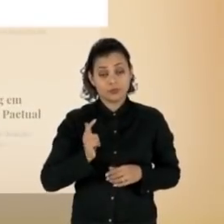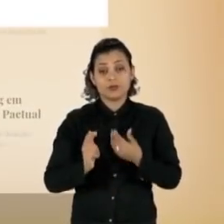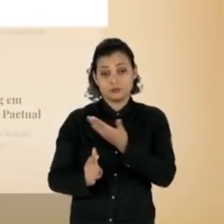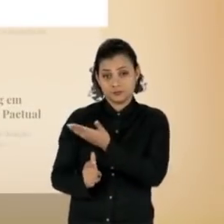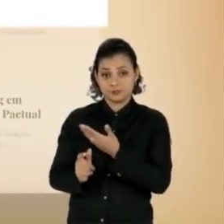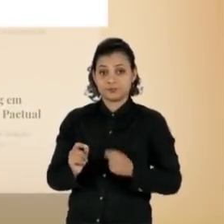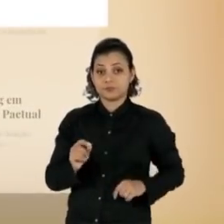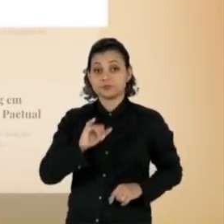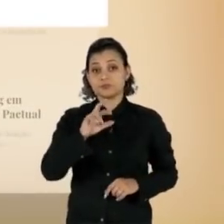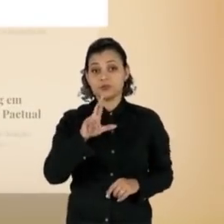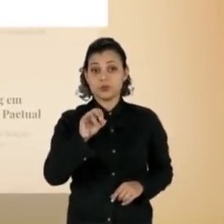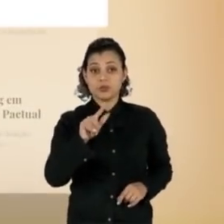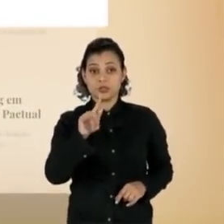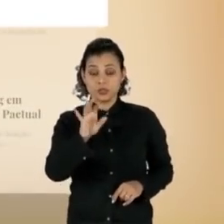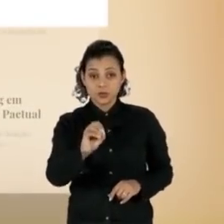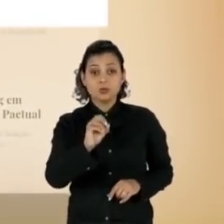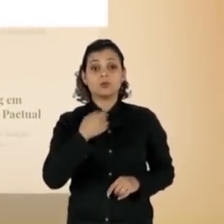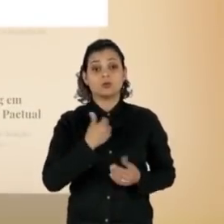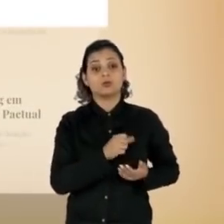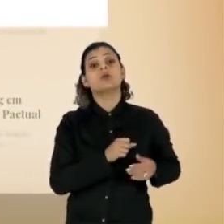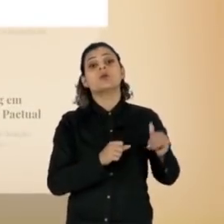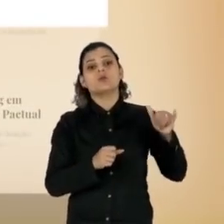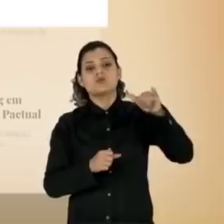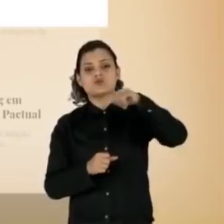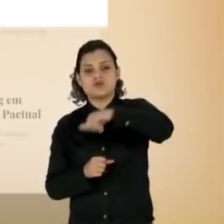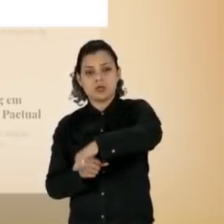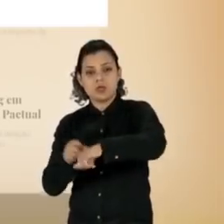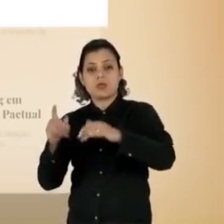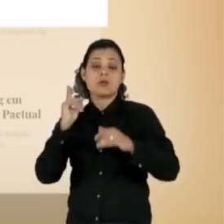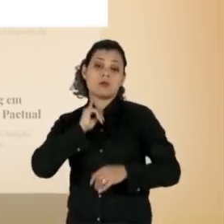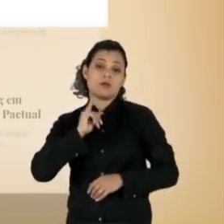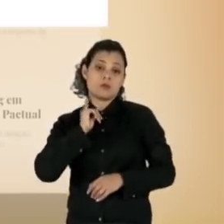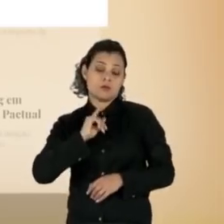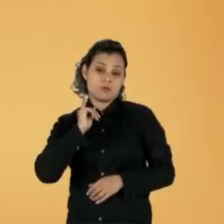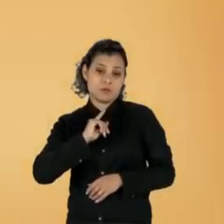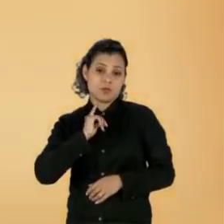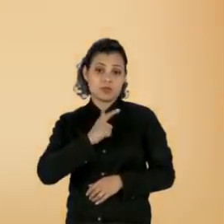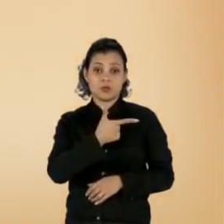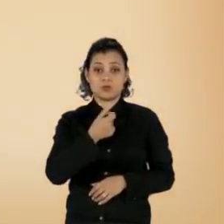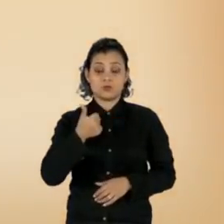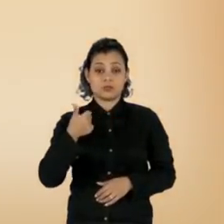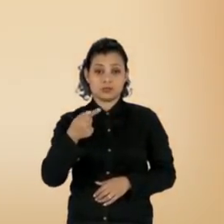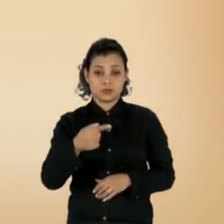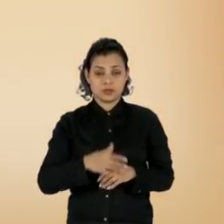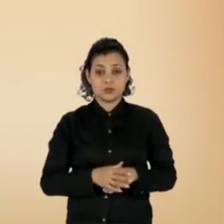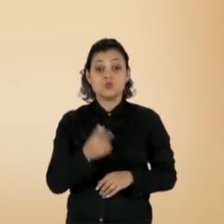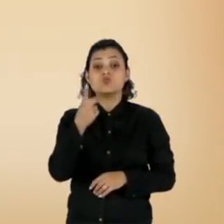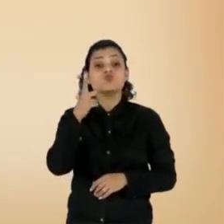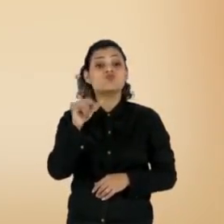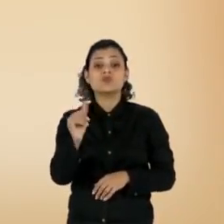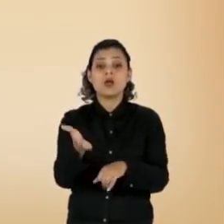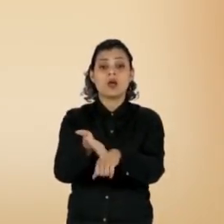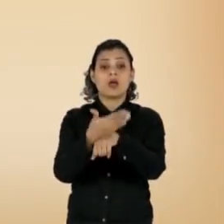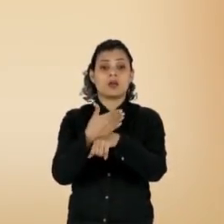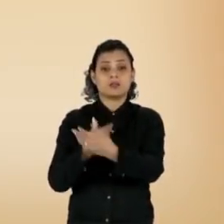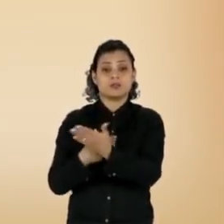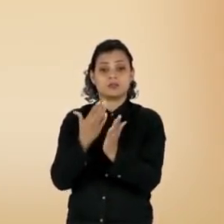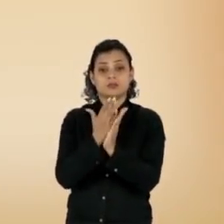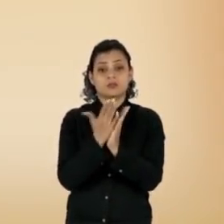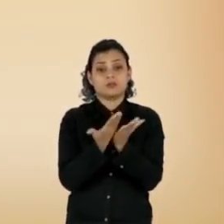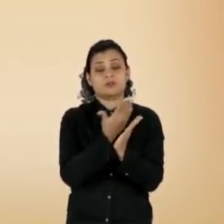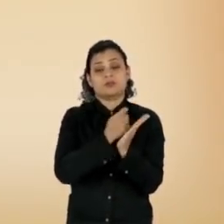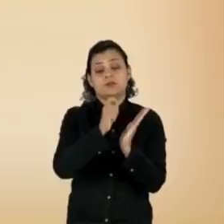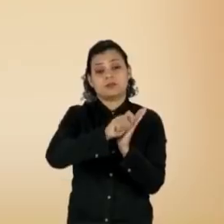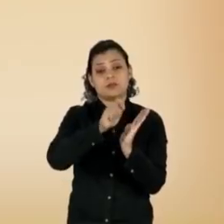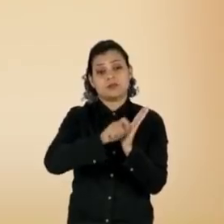procurador-geral rodrigo janot a belo horizonte no dia dez de maio de 2017 isso é um dia antes do episódio narrado no livro